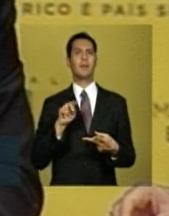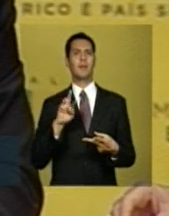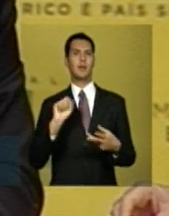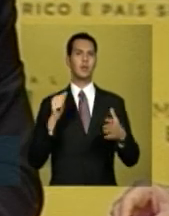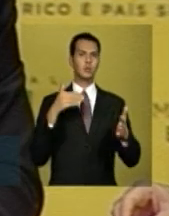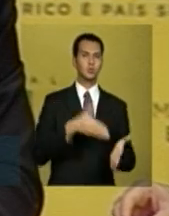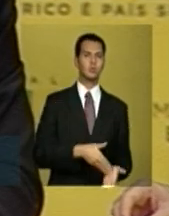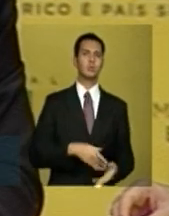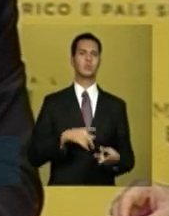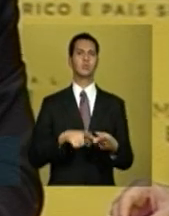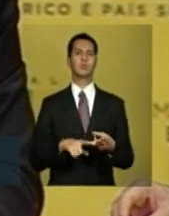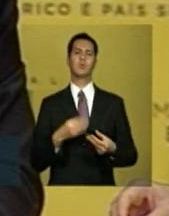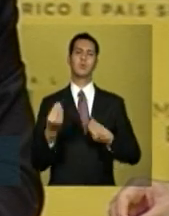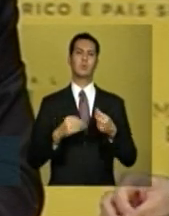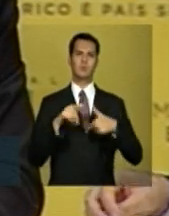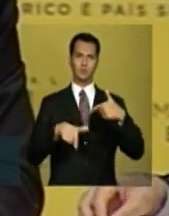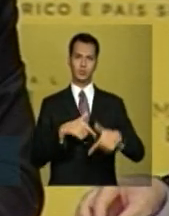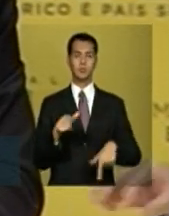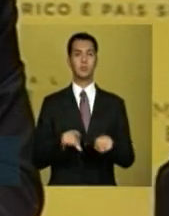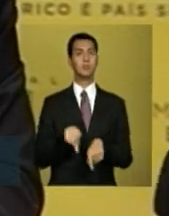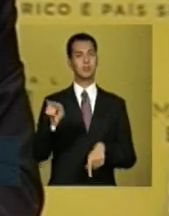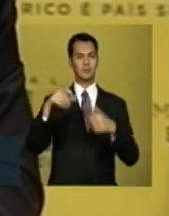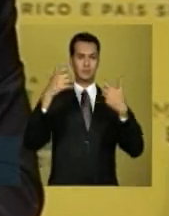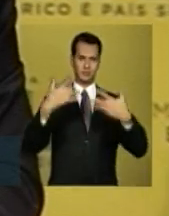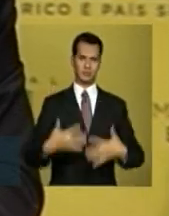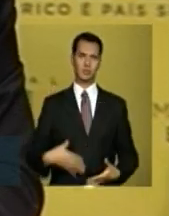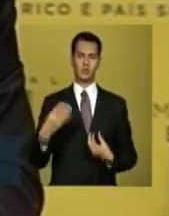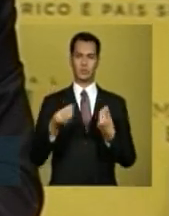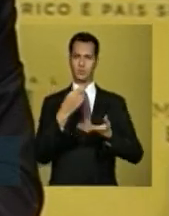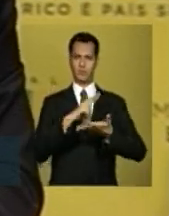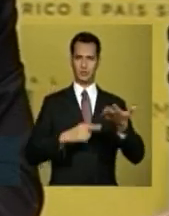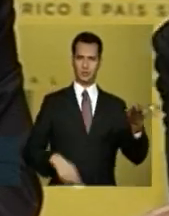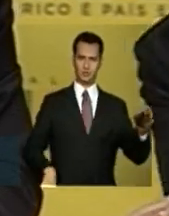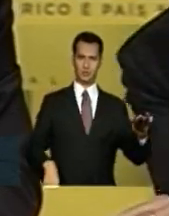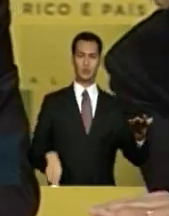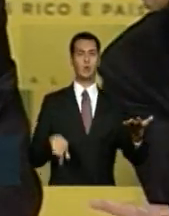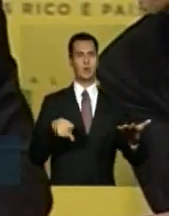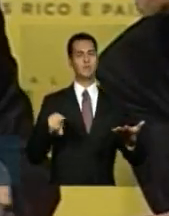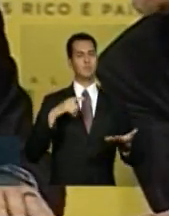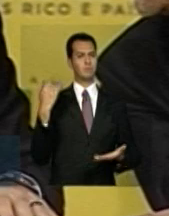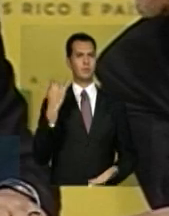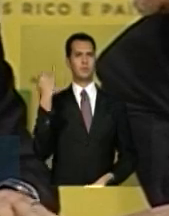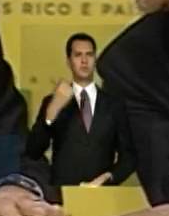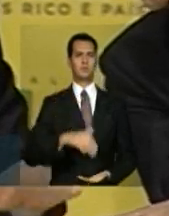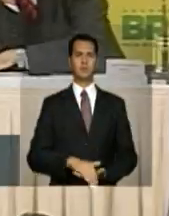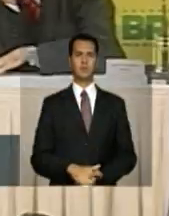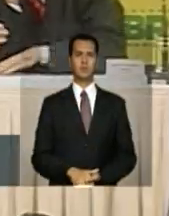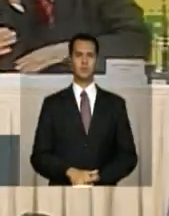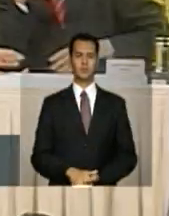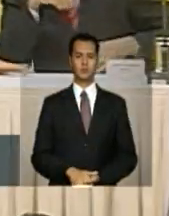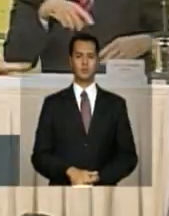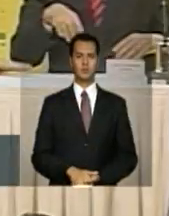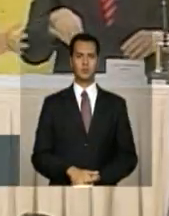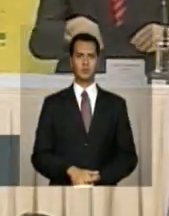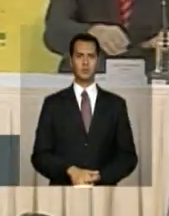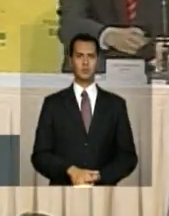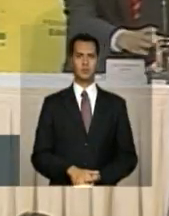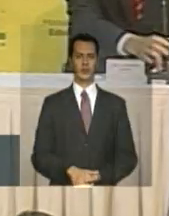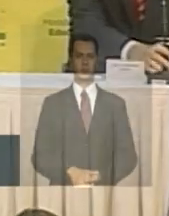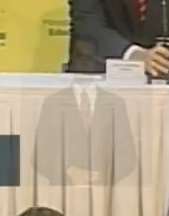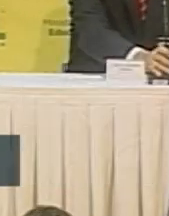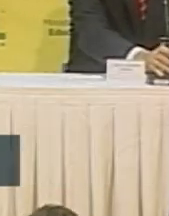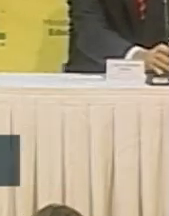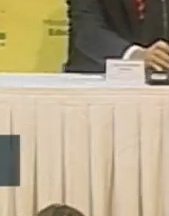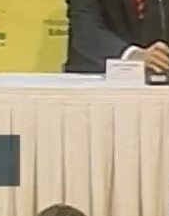sobretudo mergulhar no problema da redação que é uma das inovações mais importantes vamos